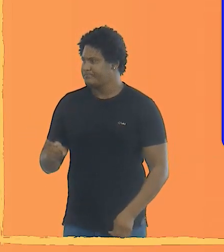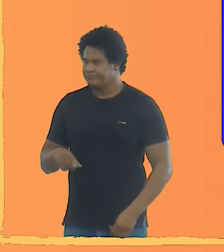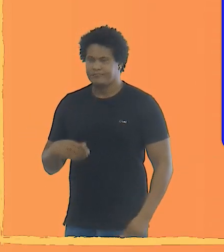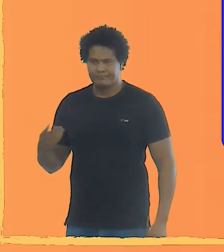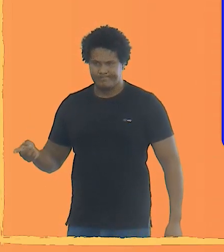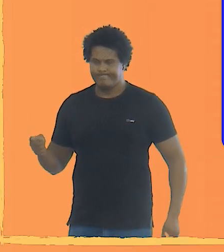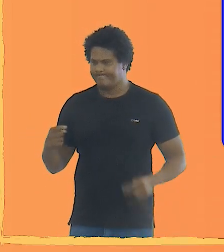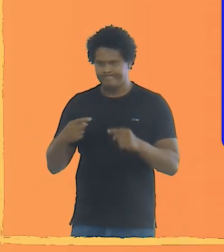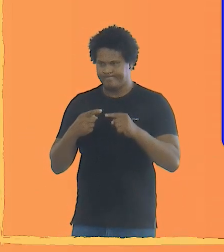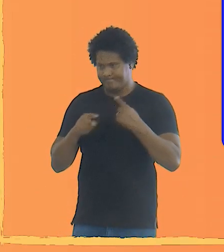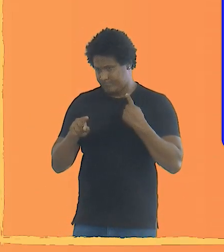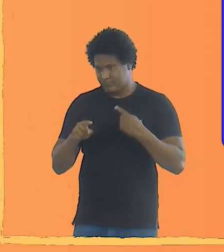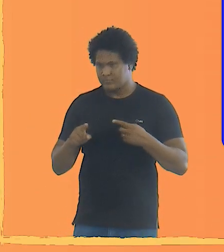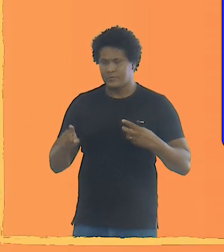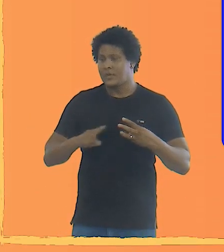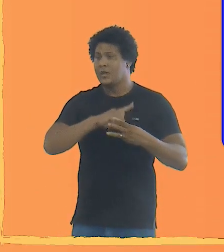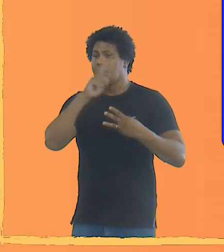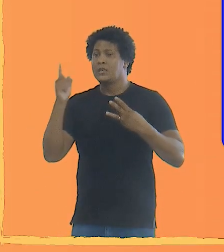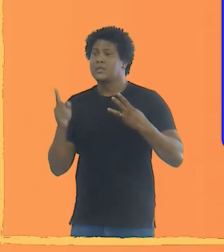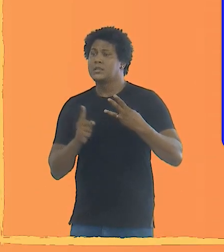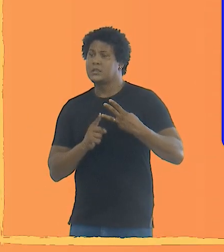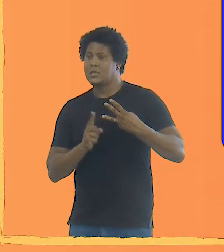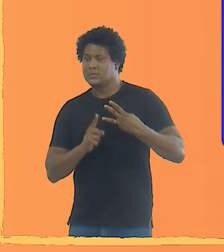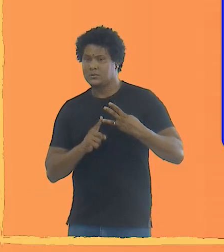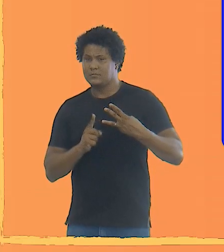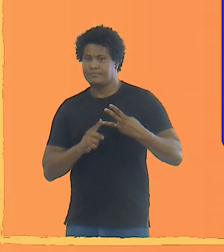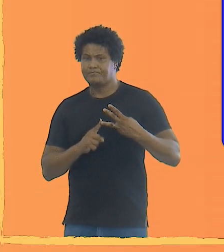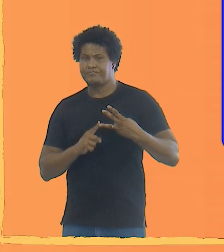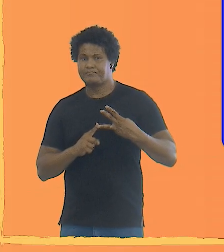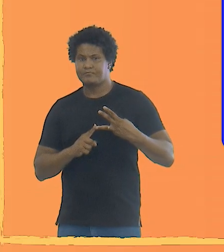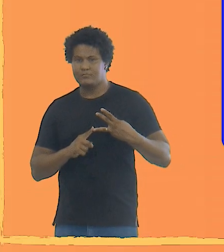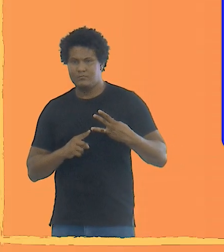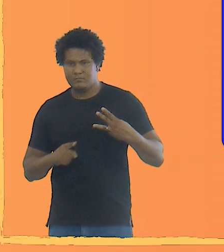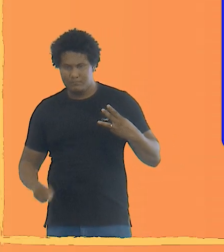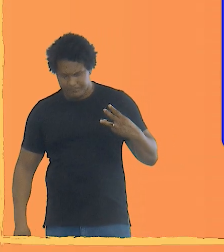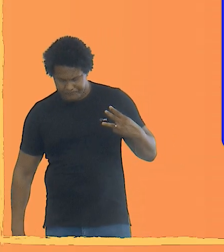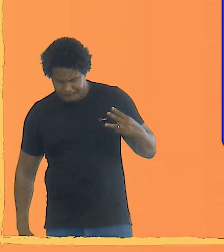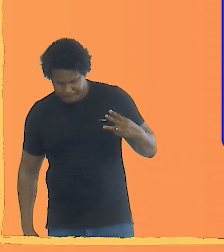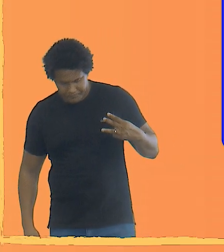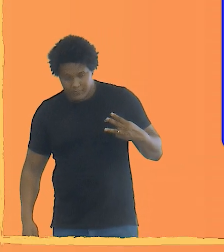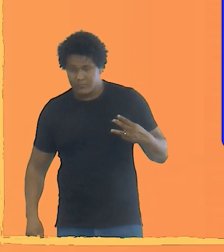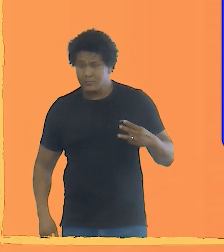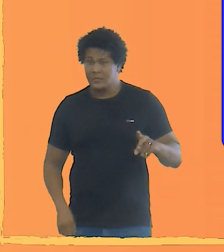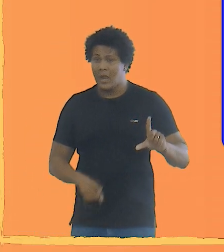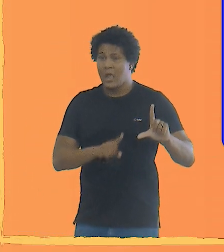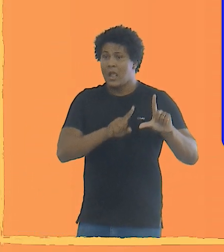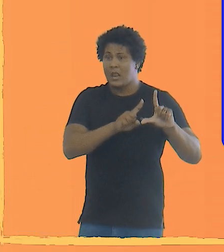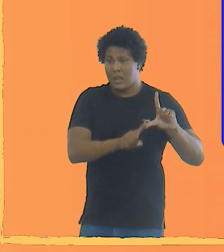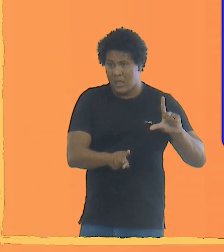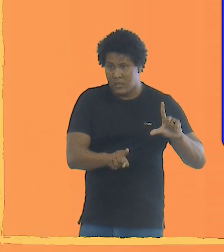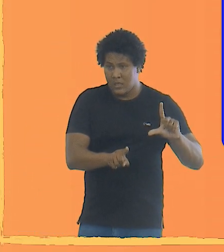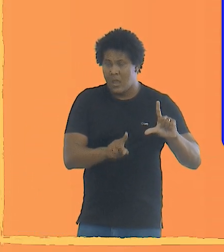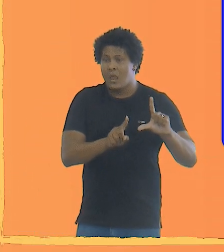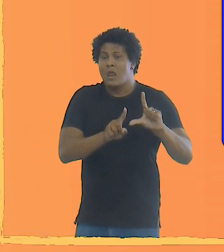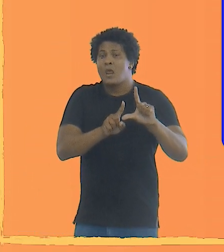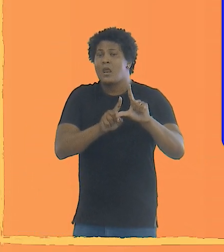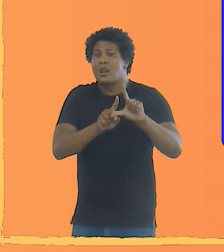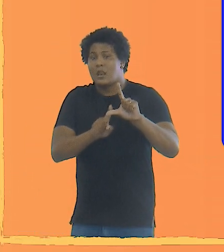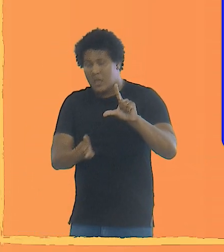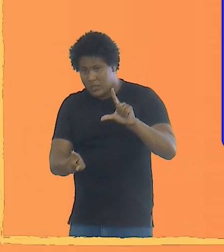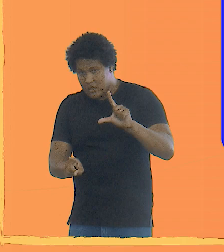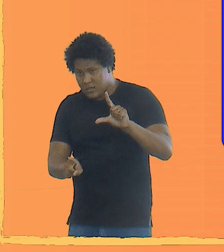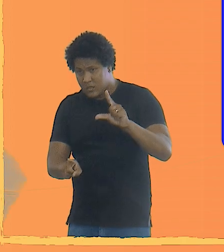certo. Vamos para a terceira. Terceira opção. Letra, letra e depois 4 algarismos. Então,